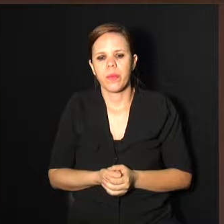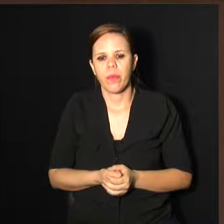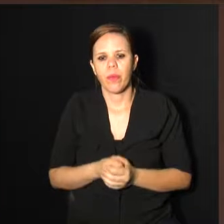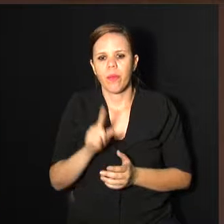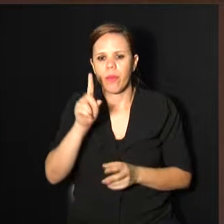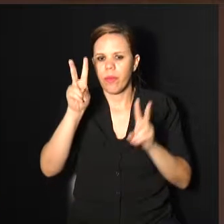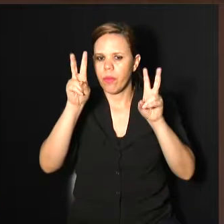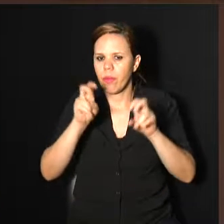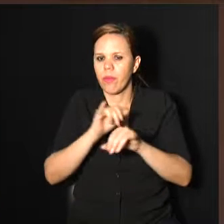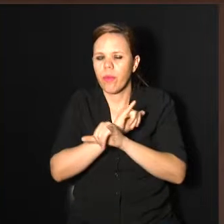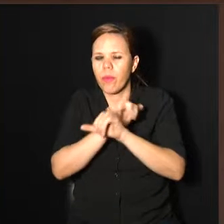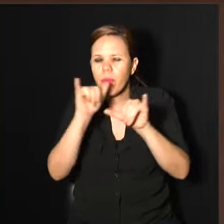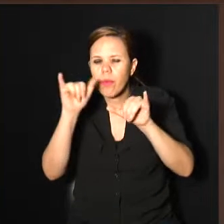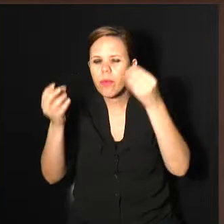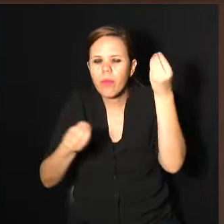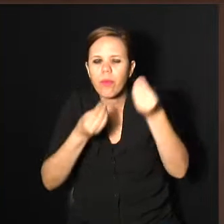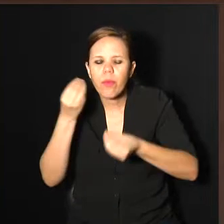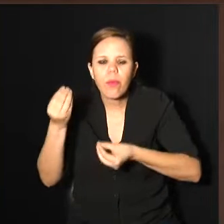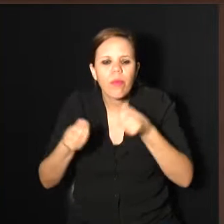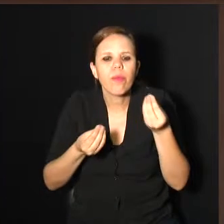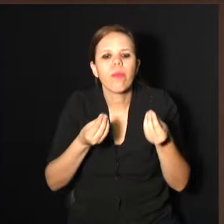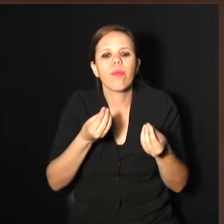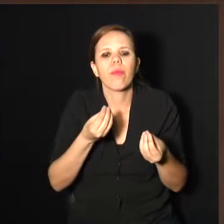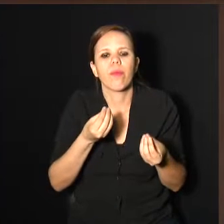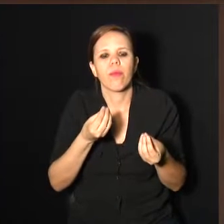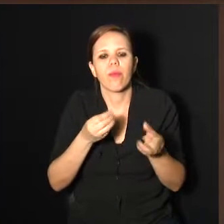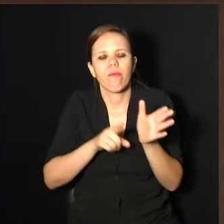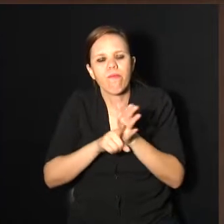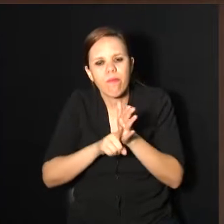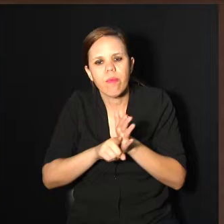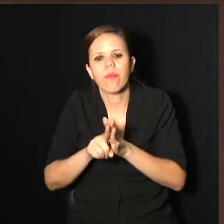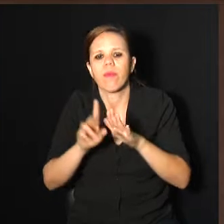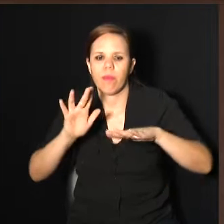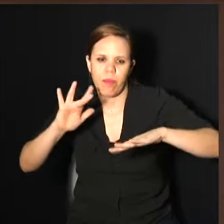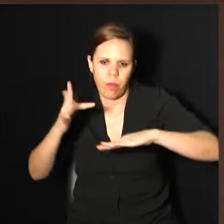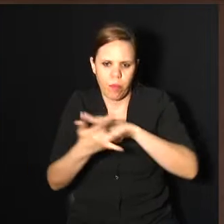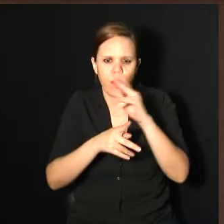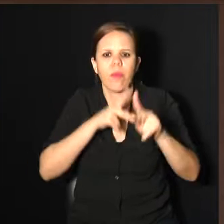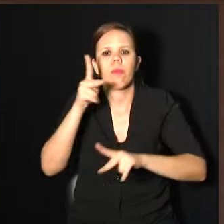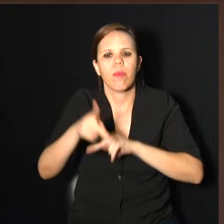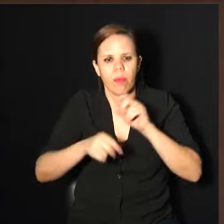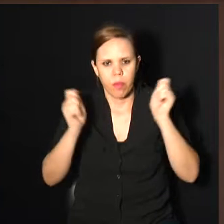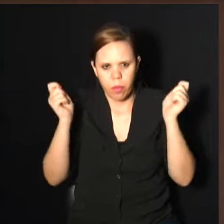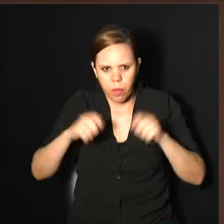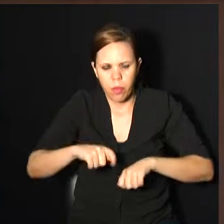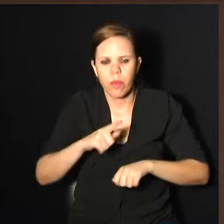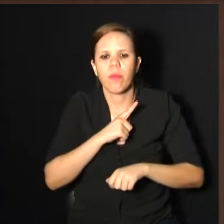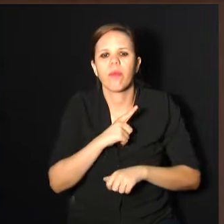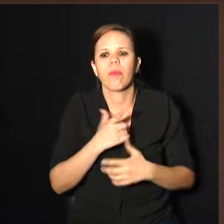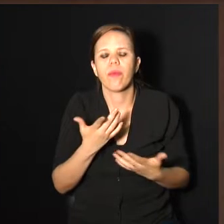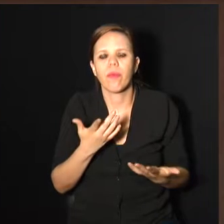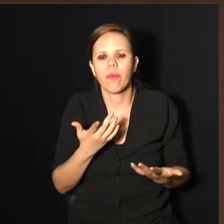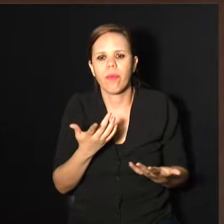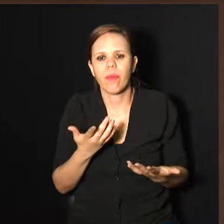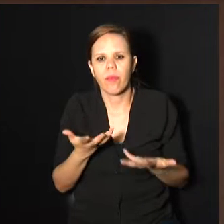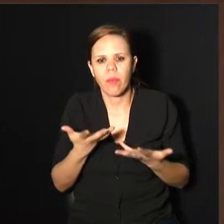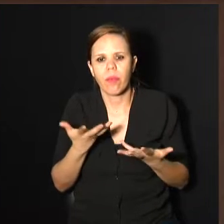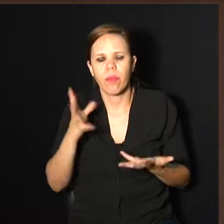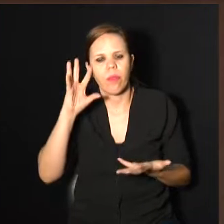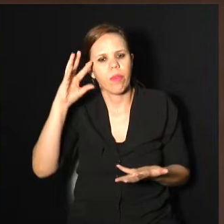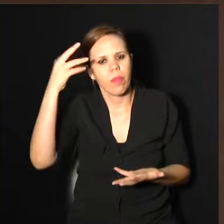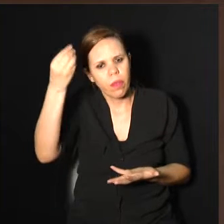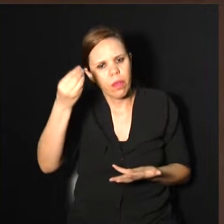científica, fazer com que, através das redes sociais principalmente, as pessoas tomem esse gosto e tenham esse